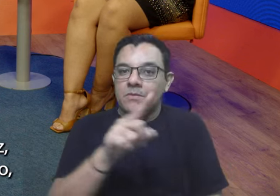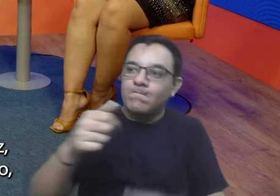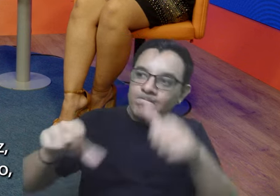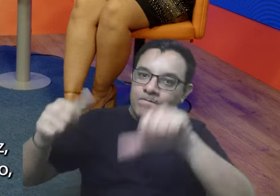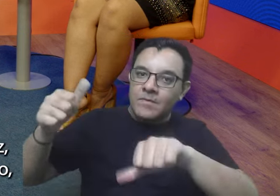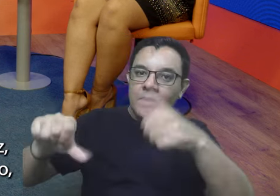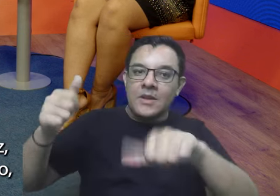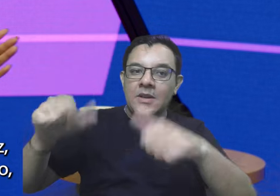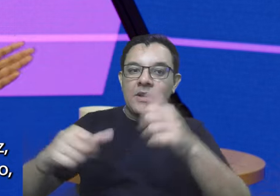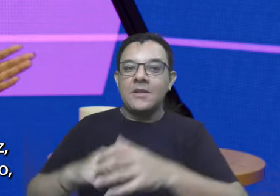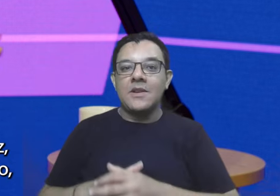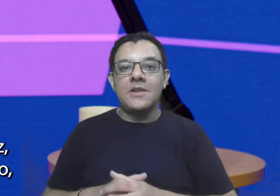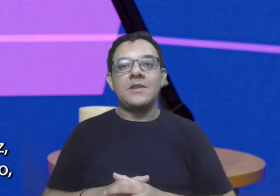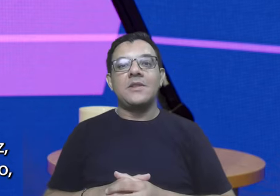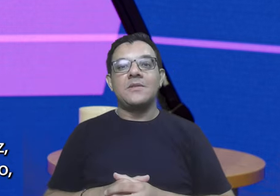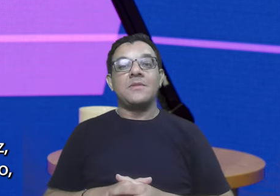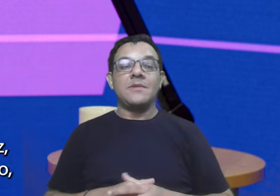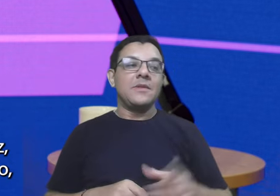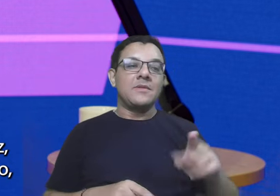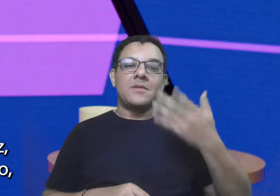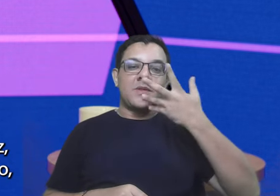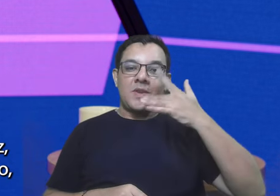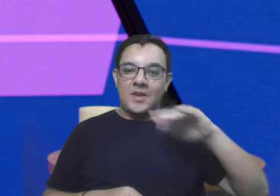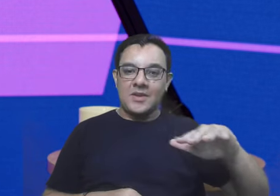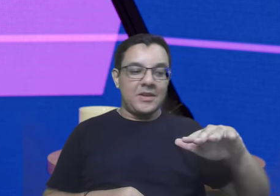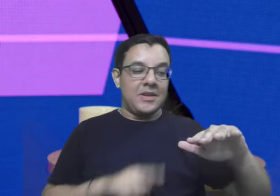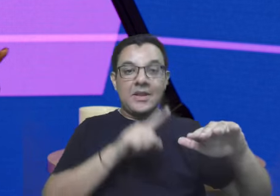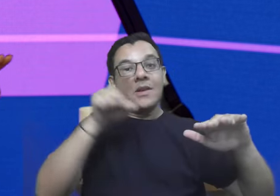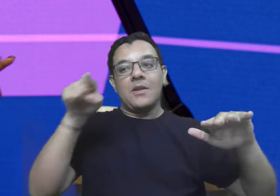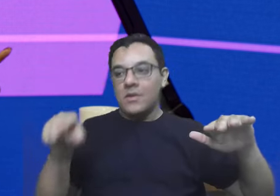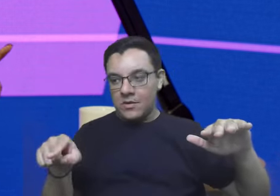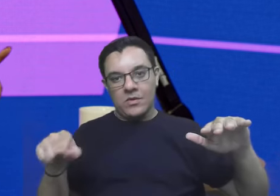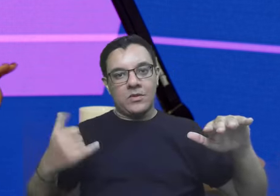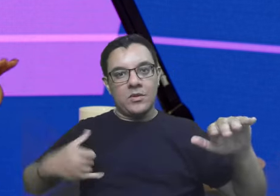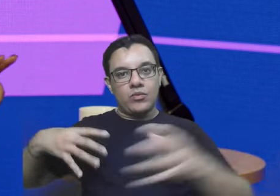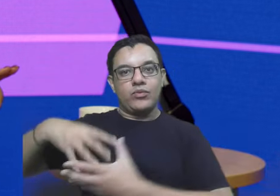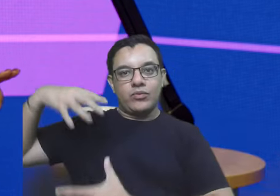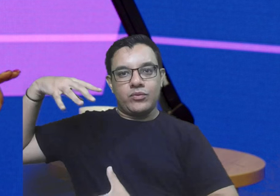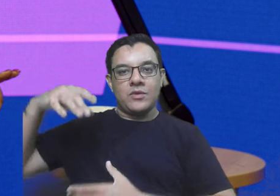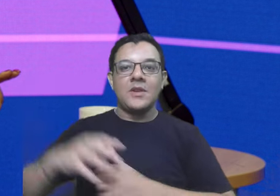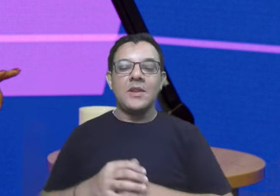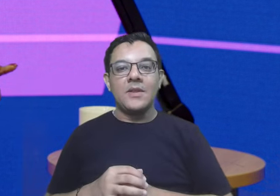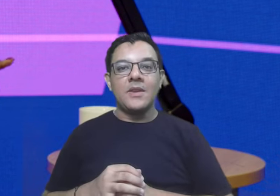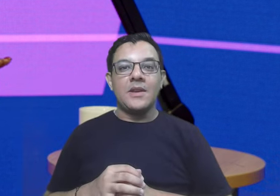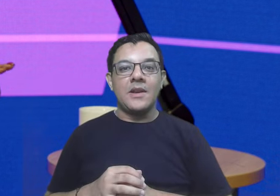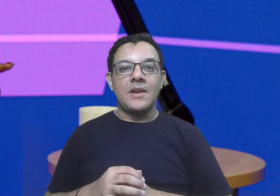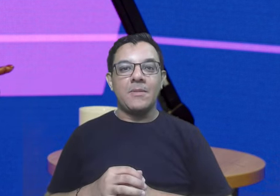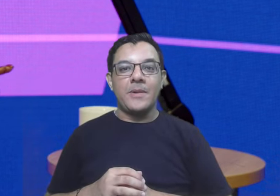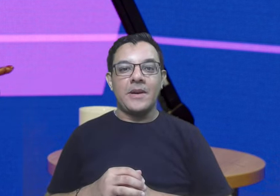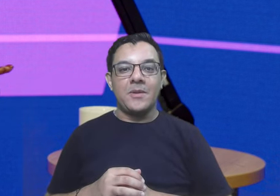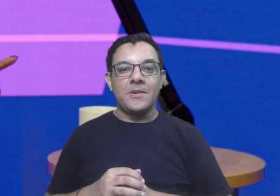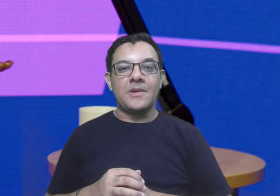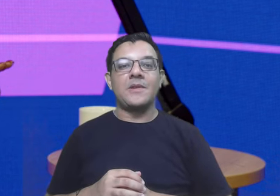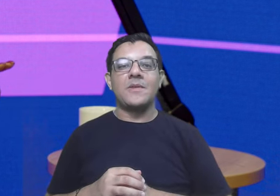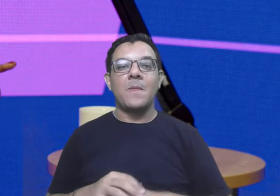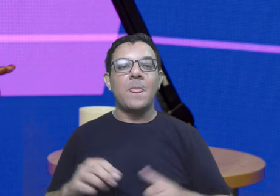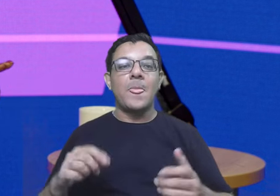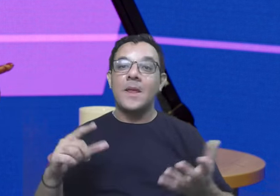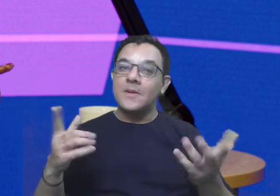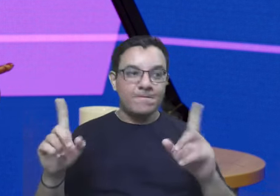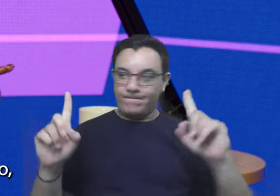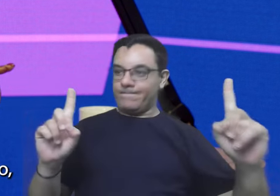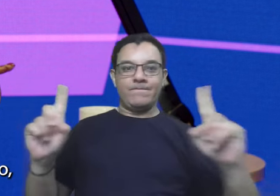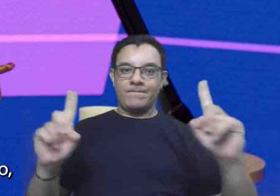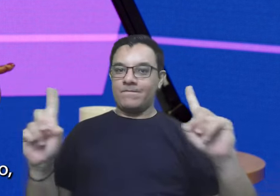você fez você foi da criança ao idoso que são as principalmente os dois públicos